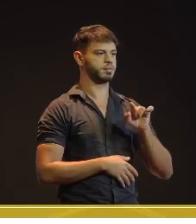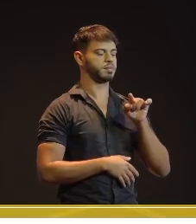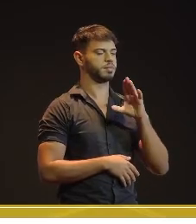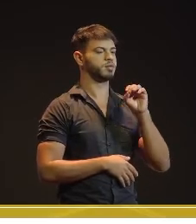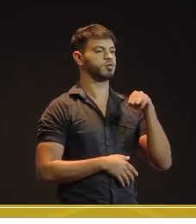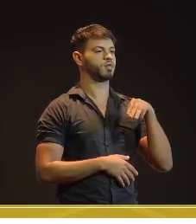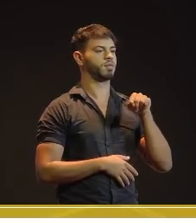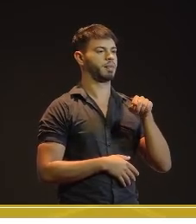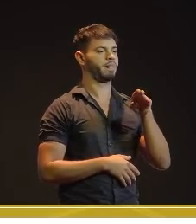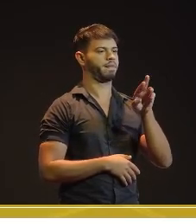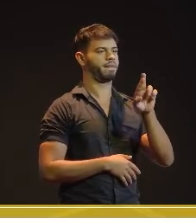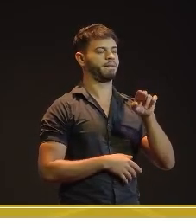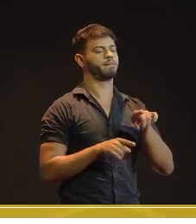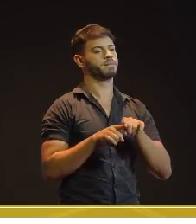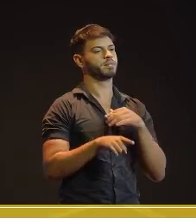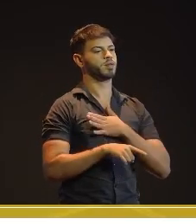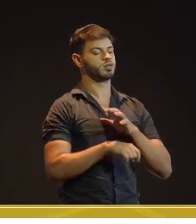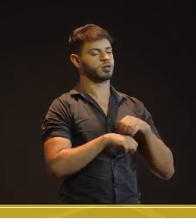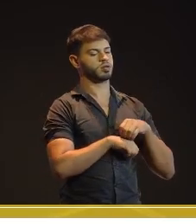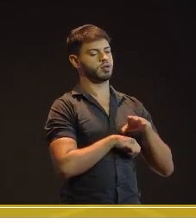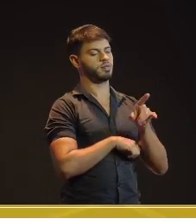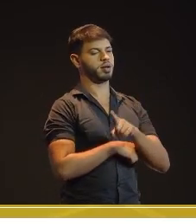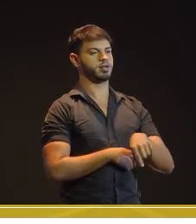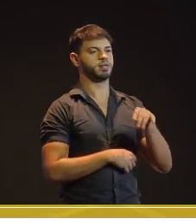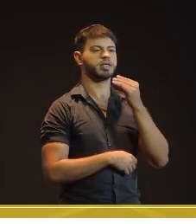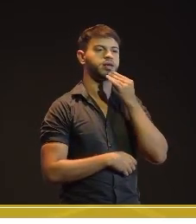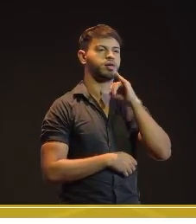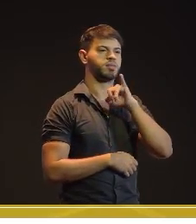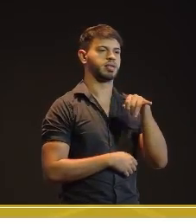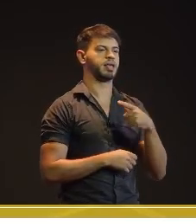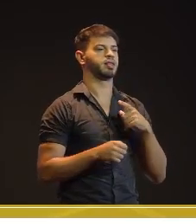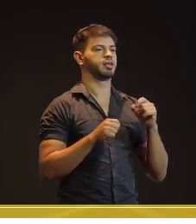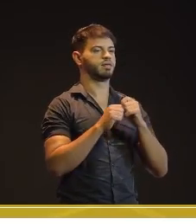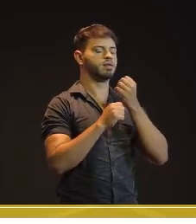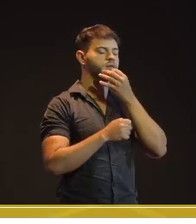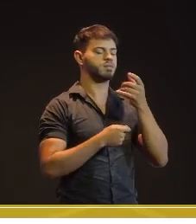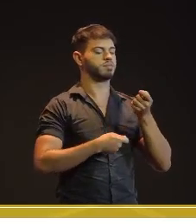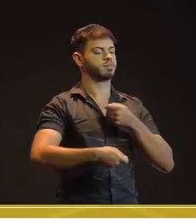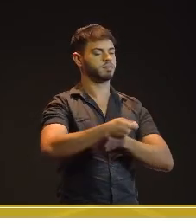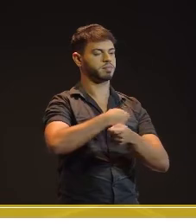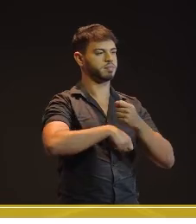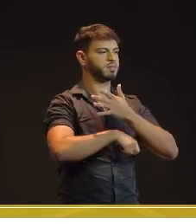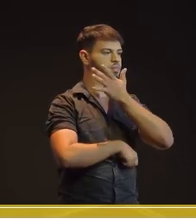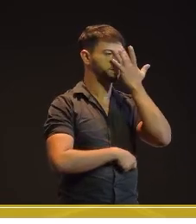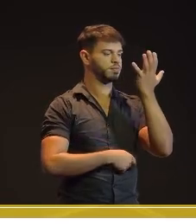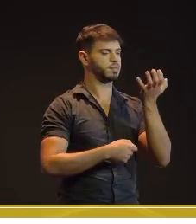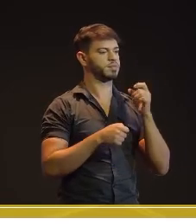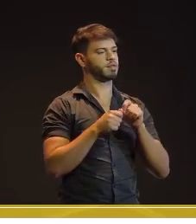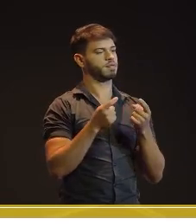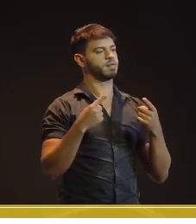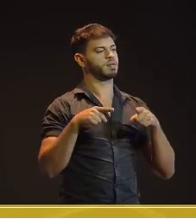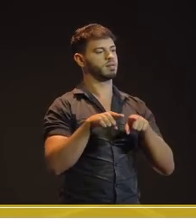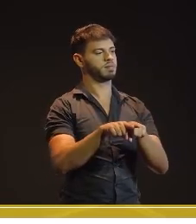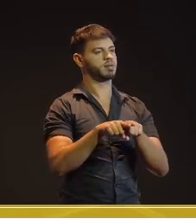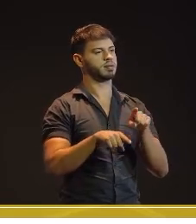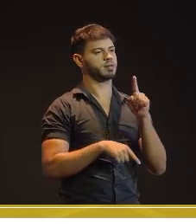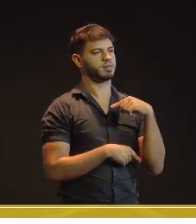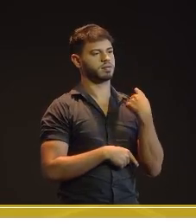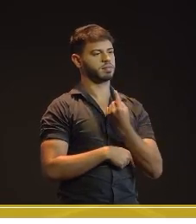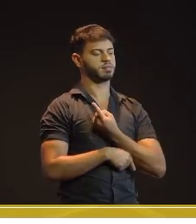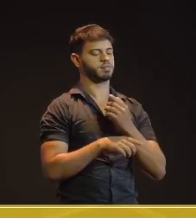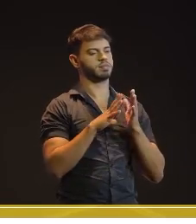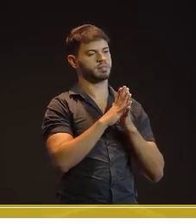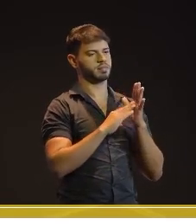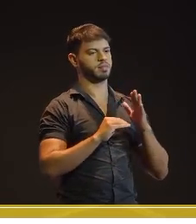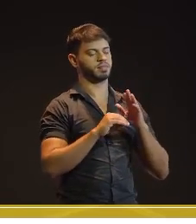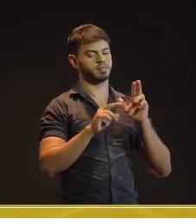café@evosolar.com.br. Gostaria de compartilhar com vocês, ter a oportunidade de fazer bons negócios com quem quiser fazer parcerias com o nosso modelo de